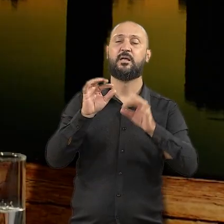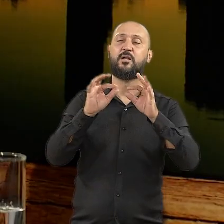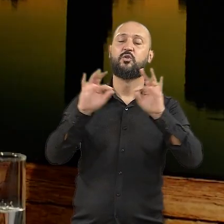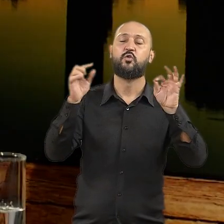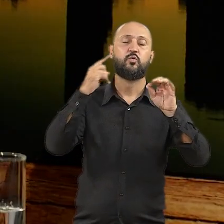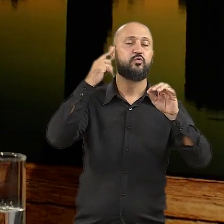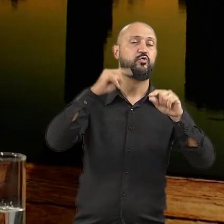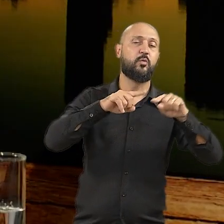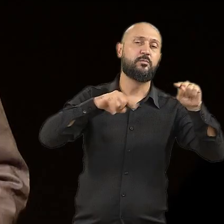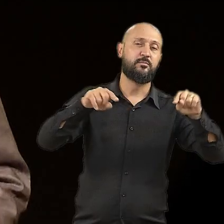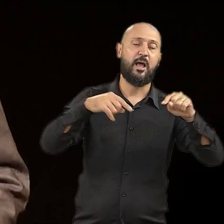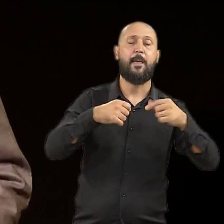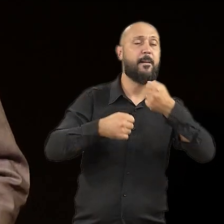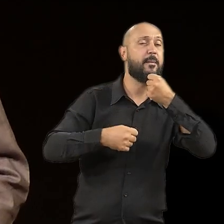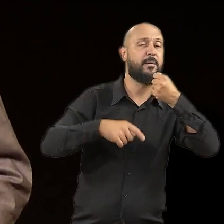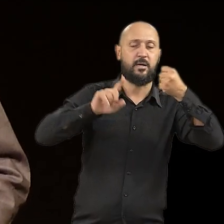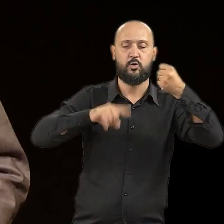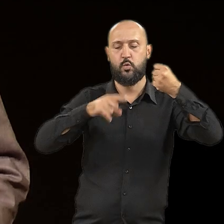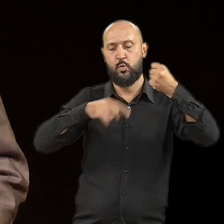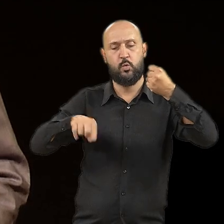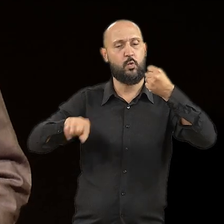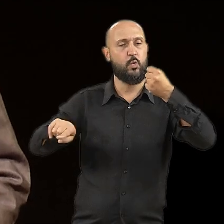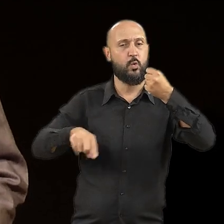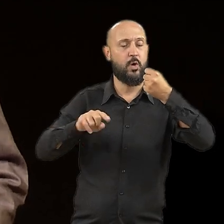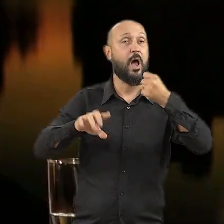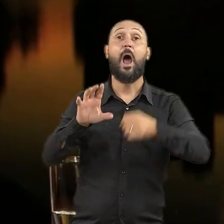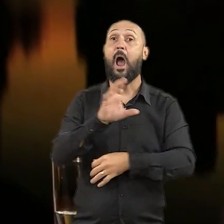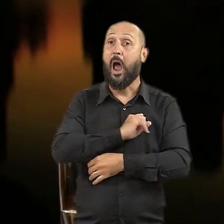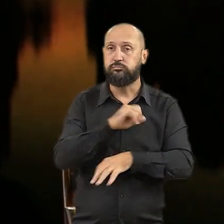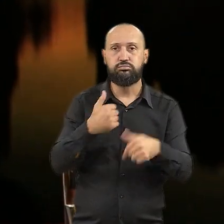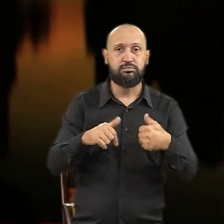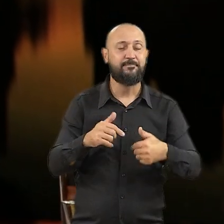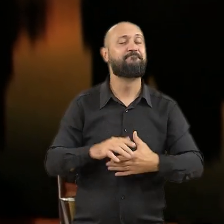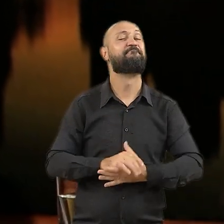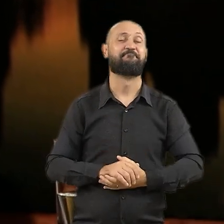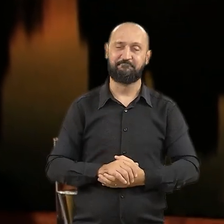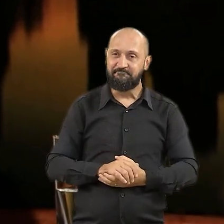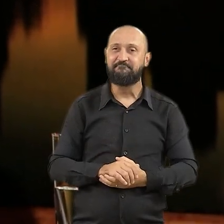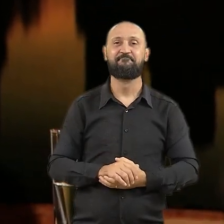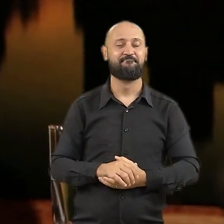gostei. Trilha, né? Trilha sonora, você também trabalha. Trilha sonora também amo.